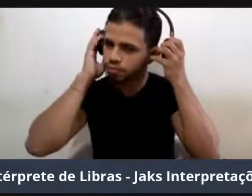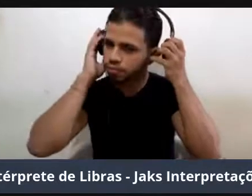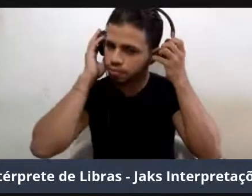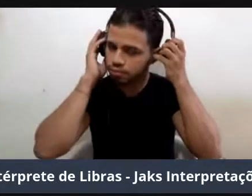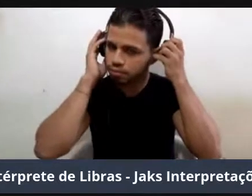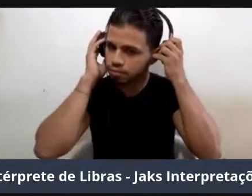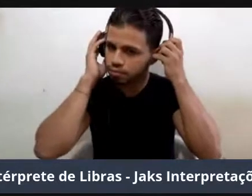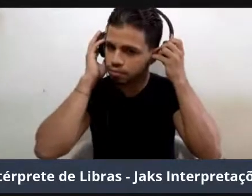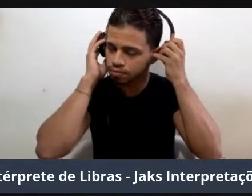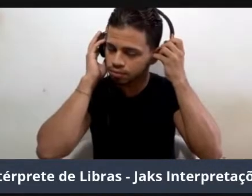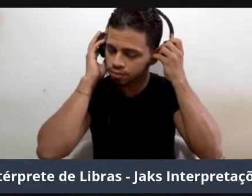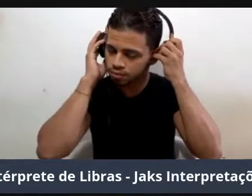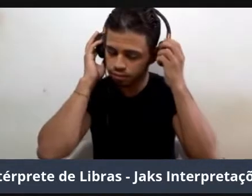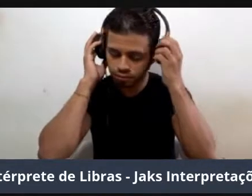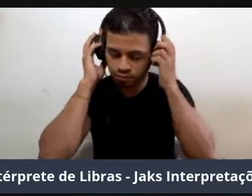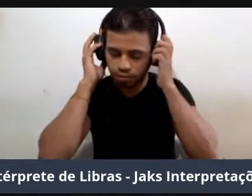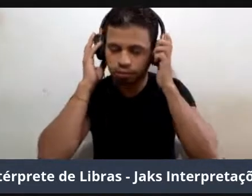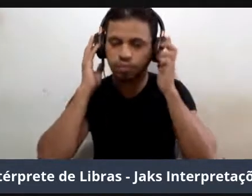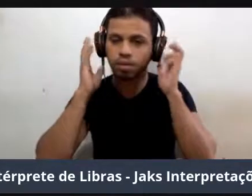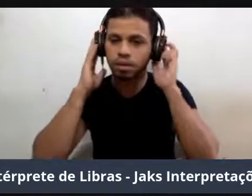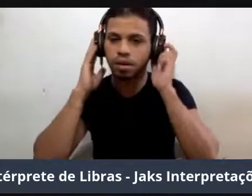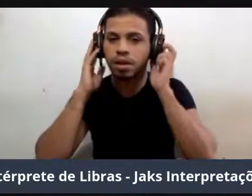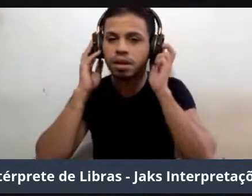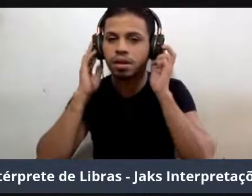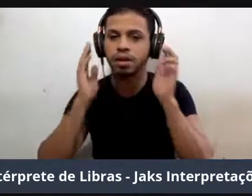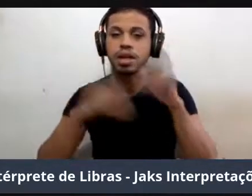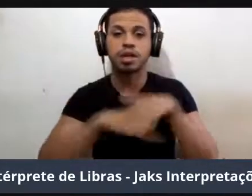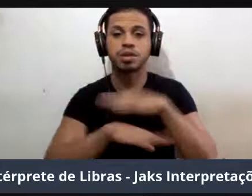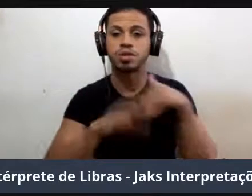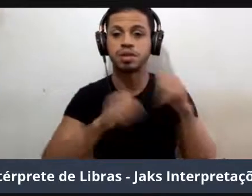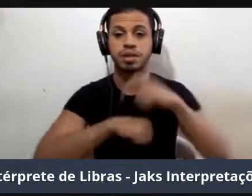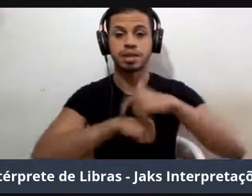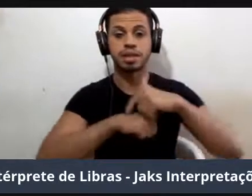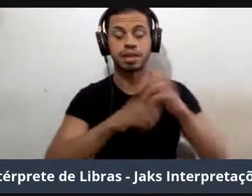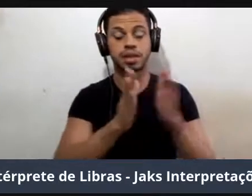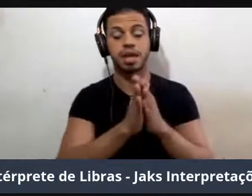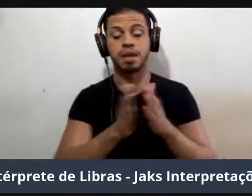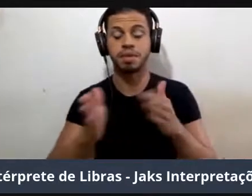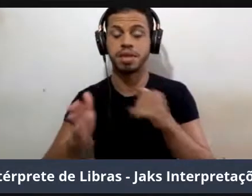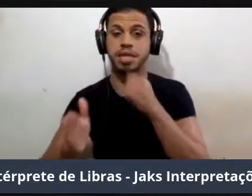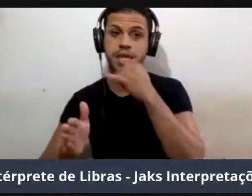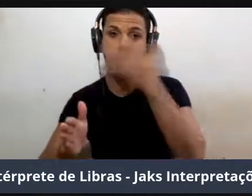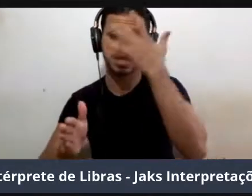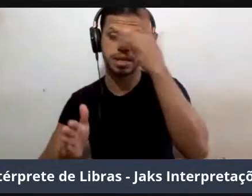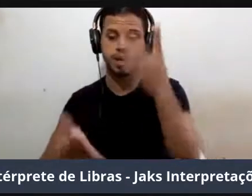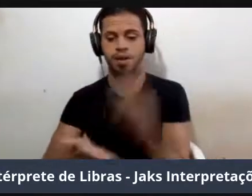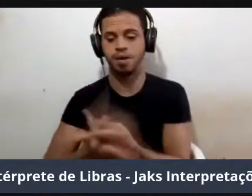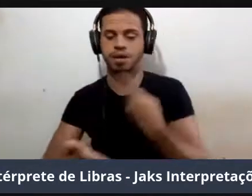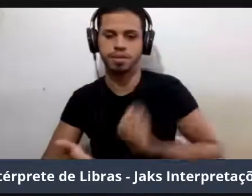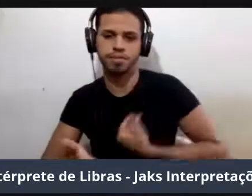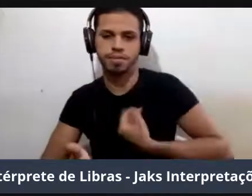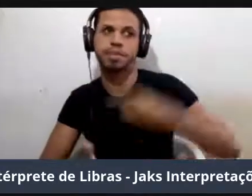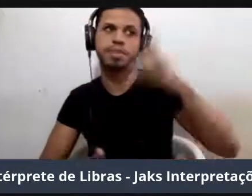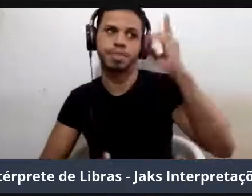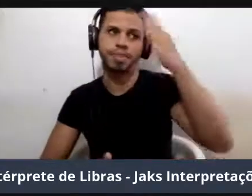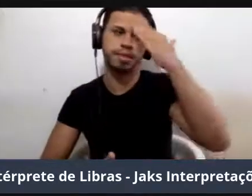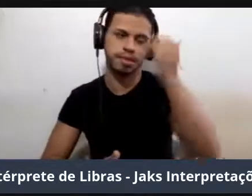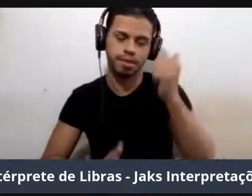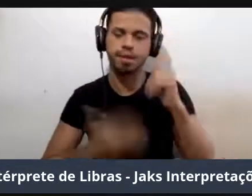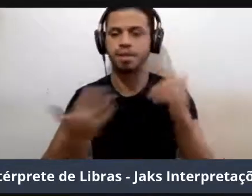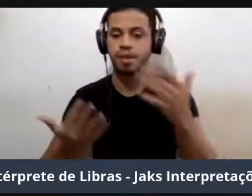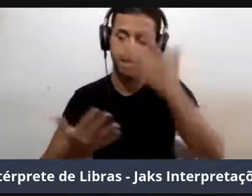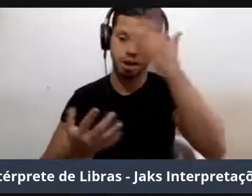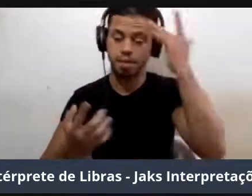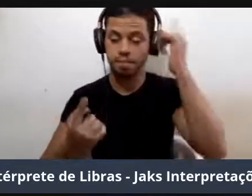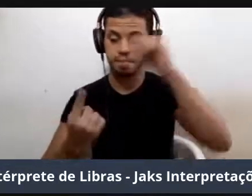tudo tem seu tempo, né? Daqui um dia eu não sei o que vai acontecer comigo, só Deus. Aí eu queria deixar uma pessoa, não